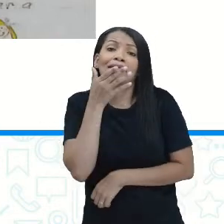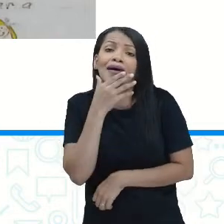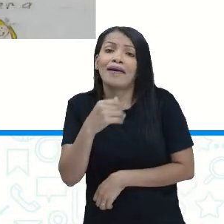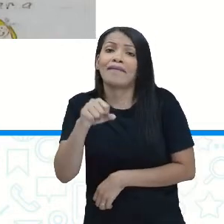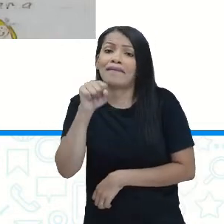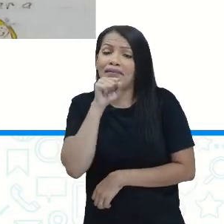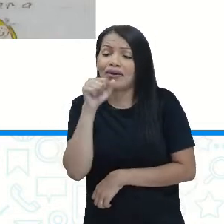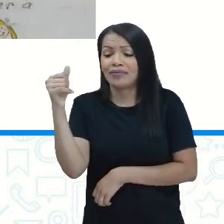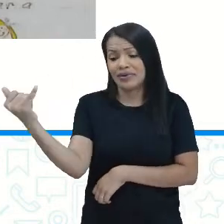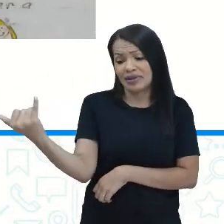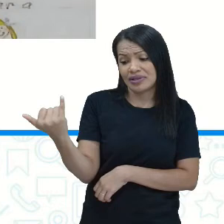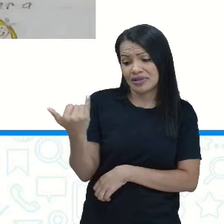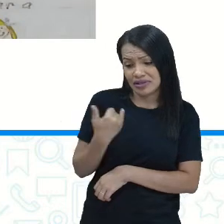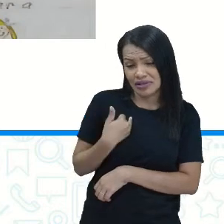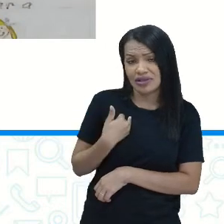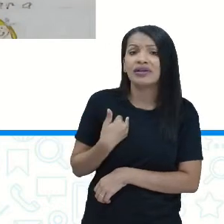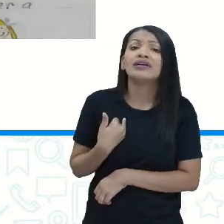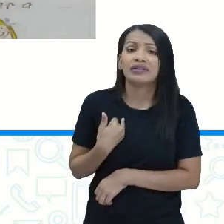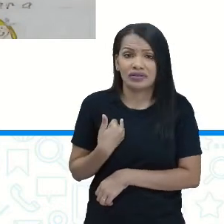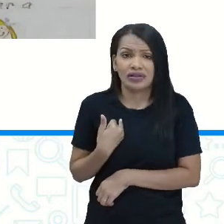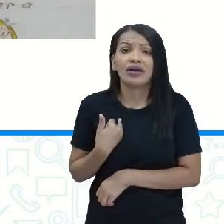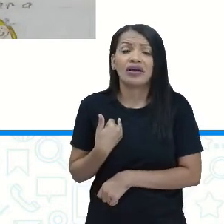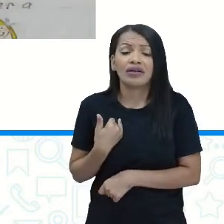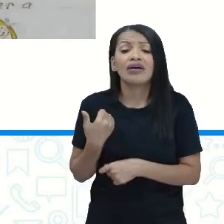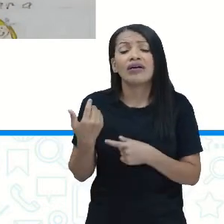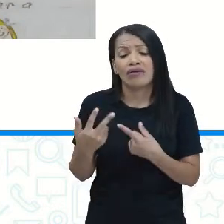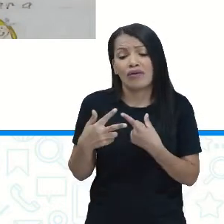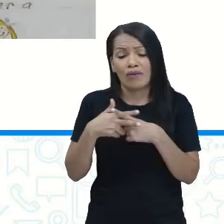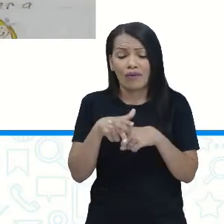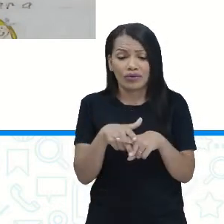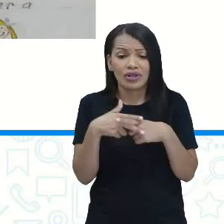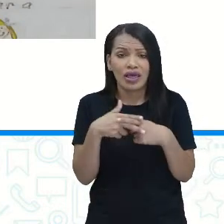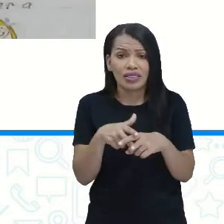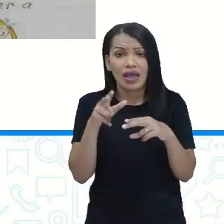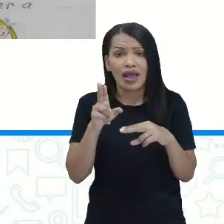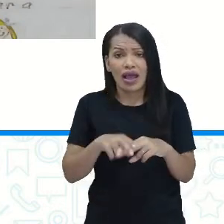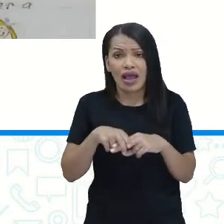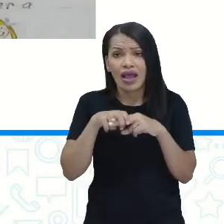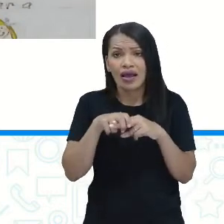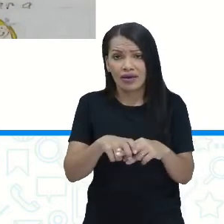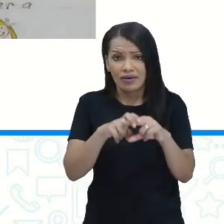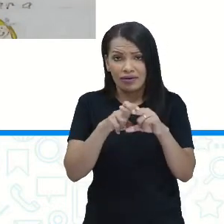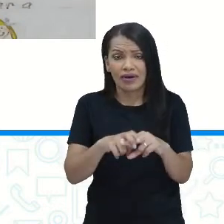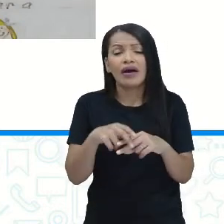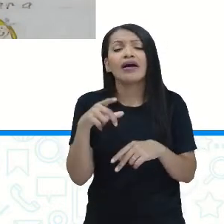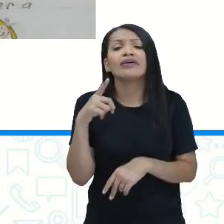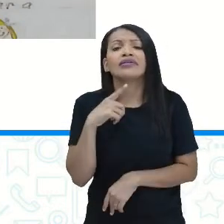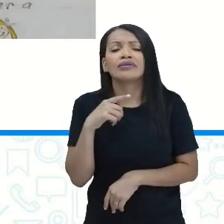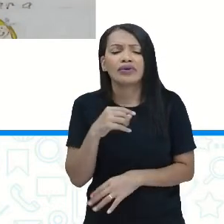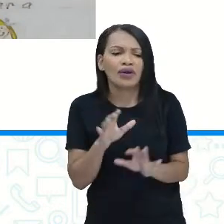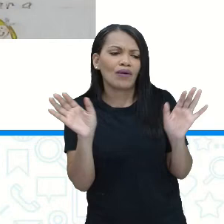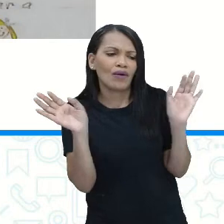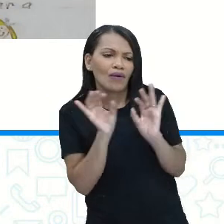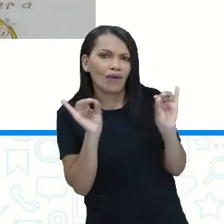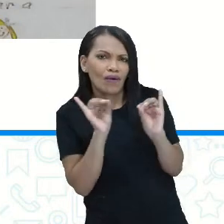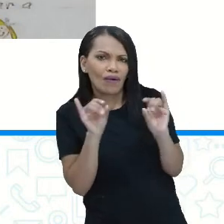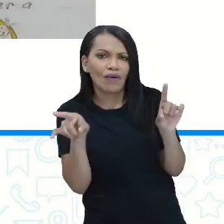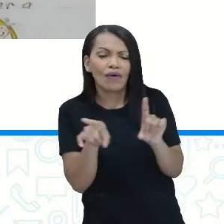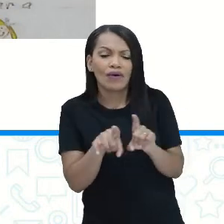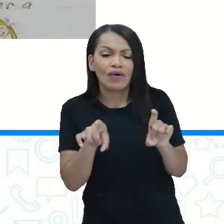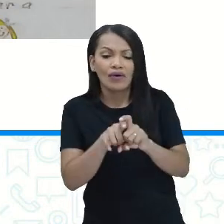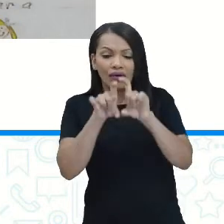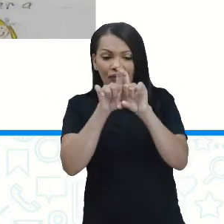vai consertar a cadeirinha. Olha só, tenho aí a saudação e o corpo